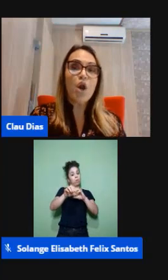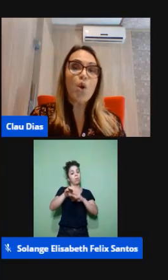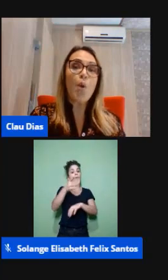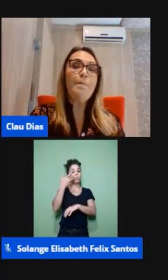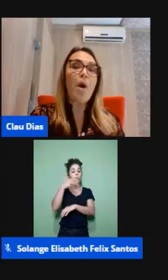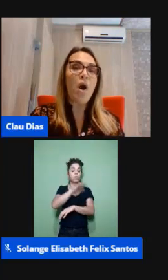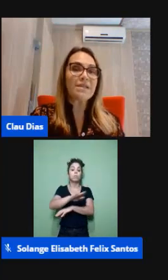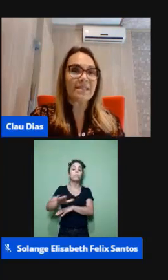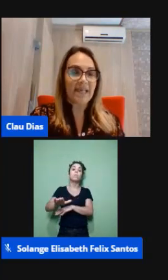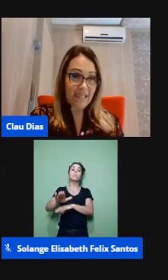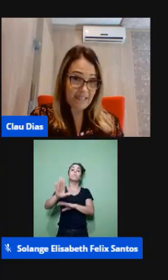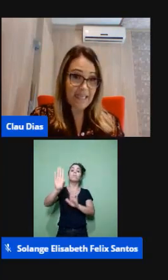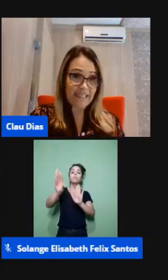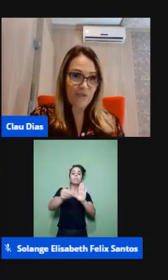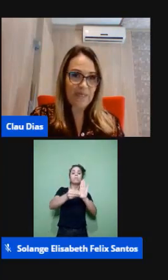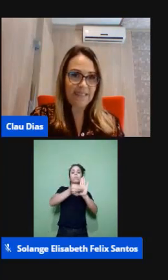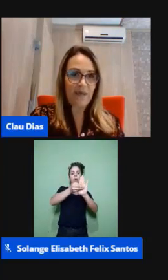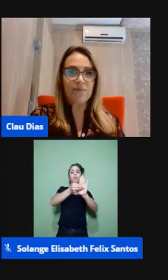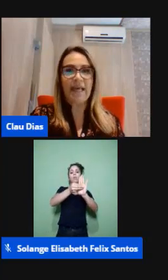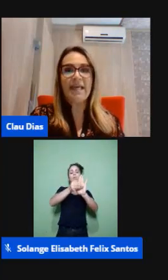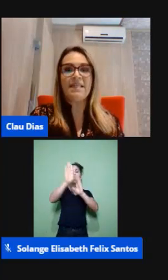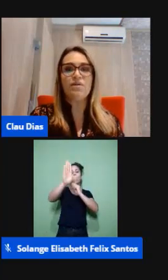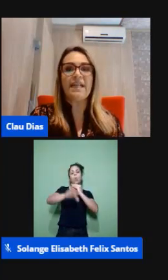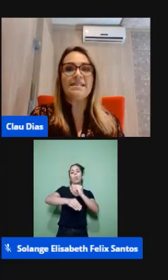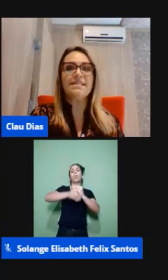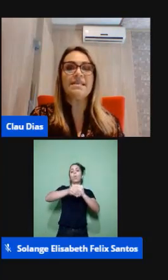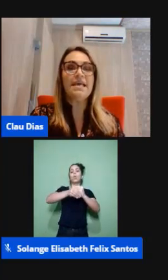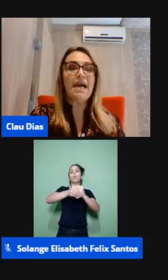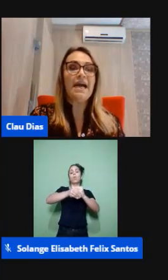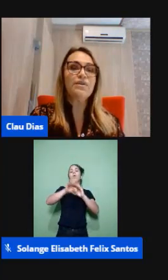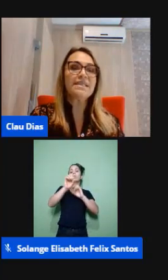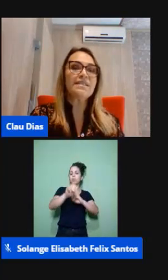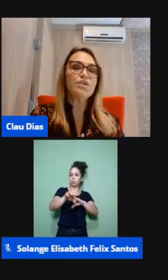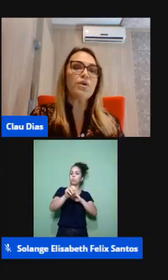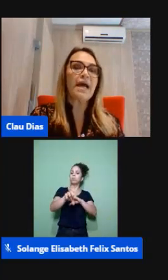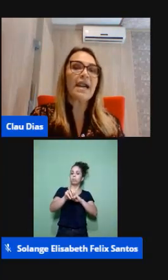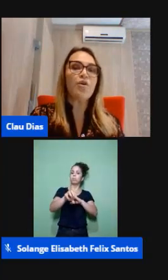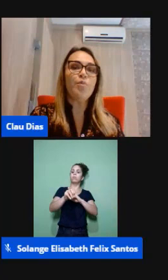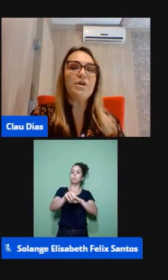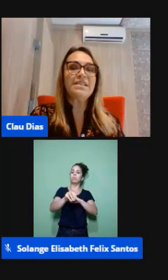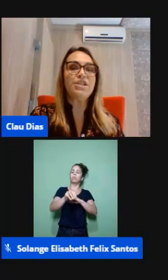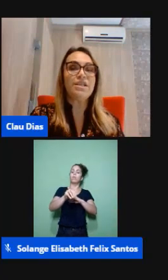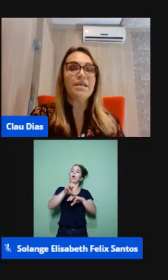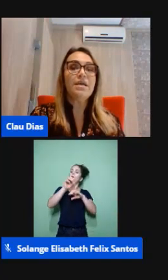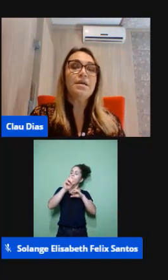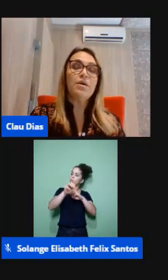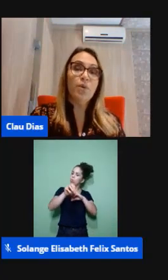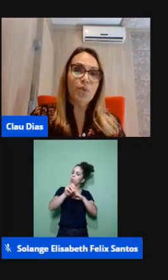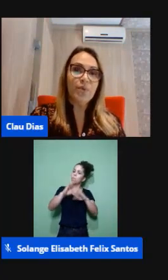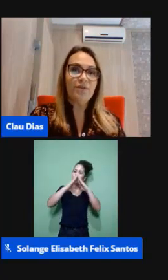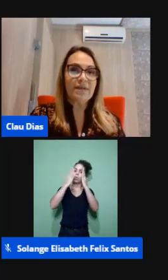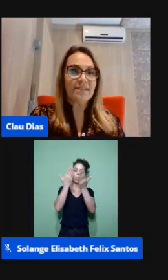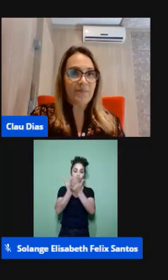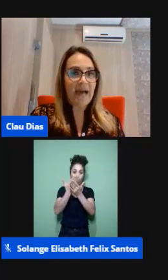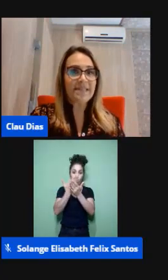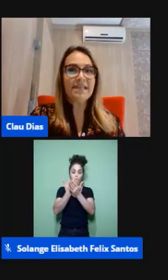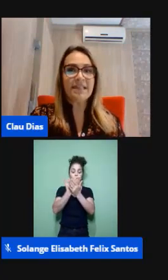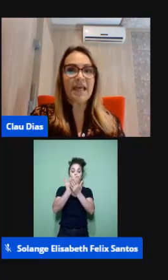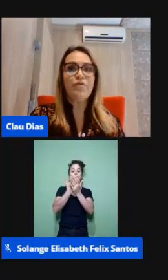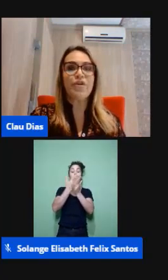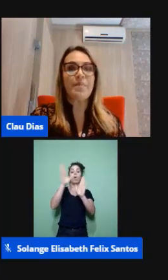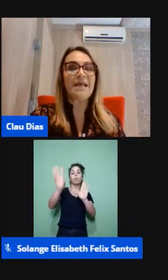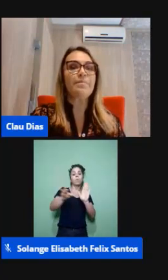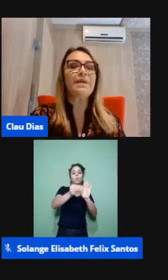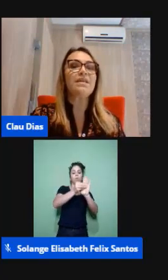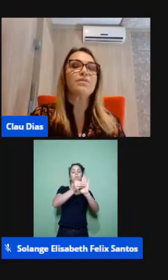parte, né, composta dessa educação, né? Então, traz assim, a educação escolar compõe-se de educação